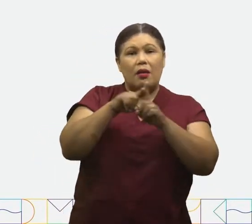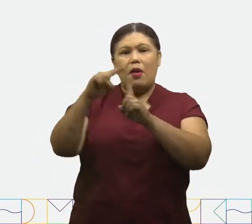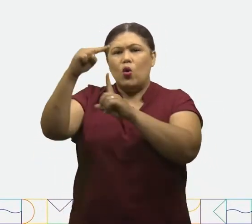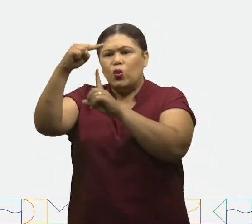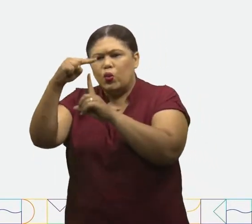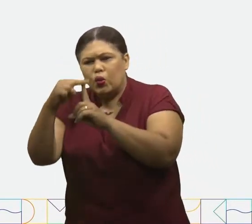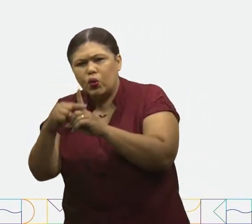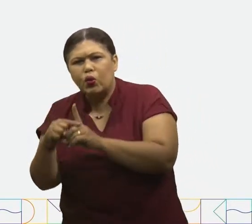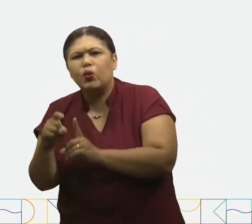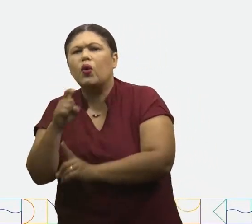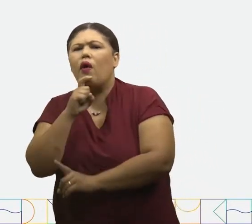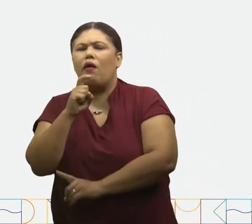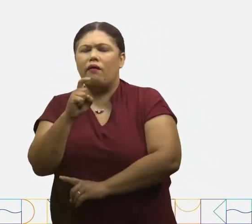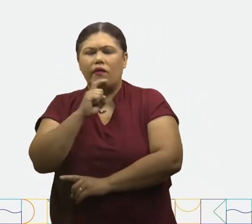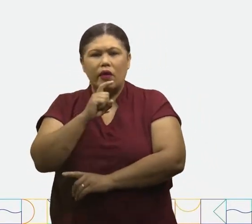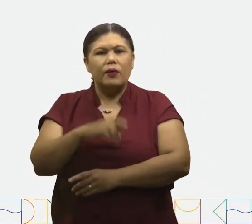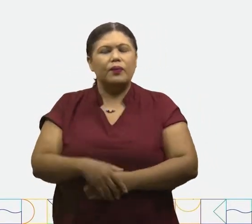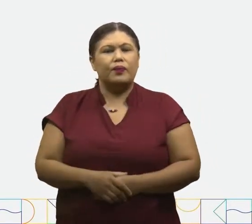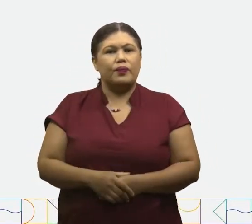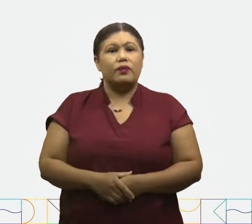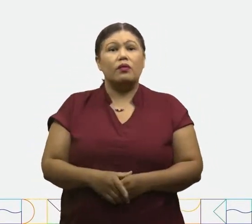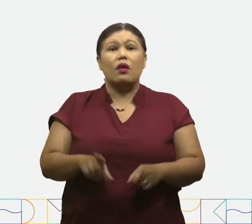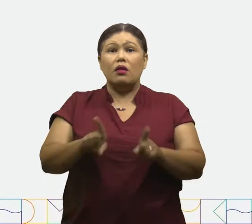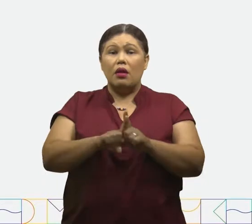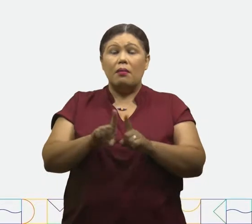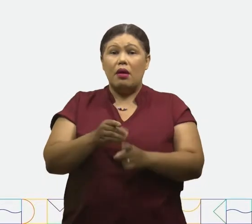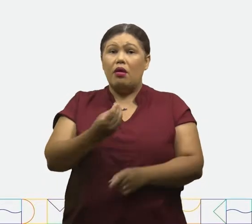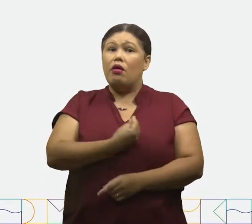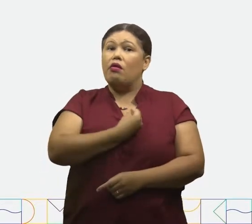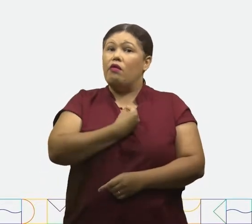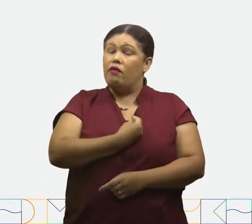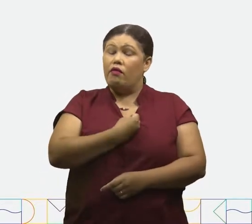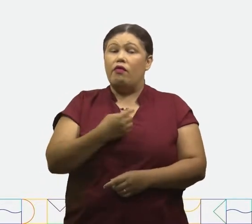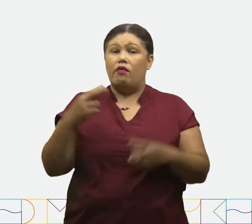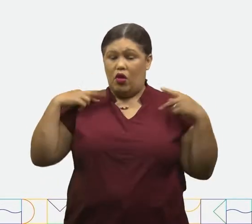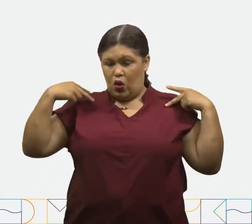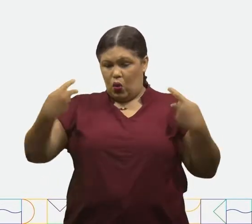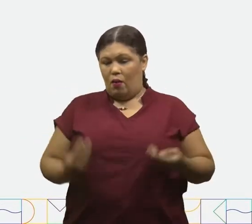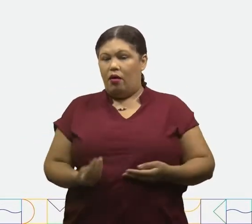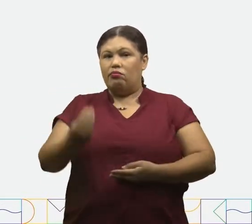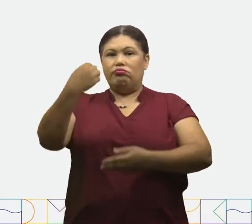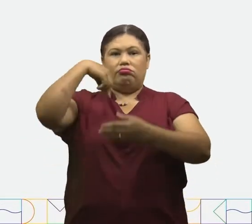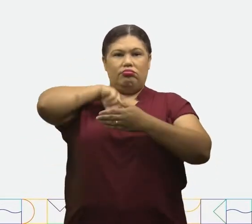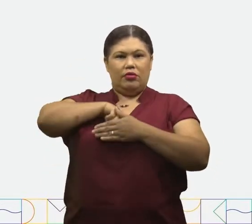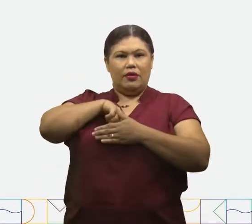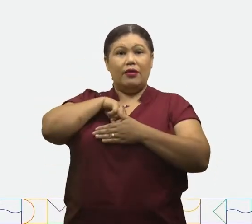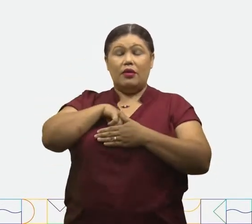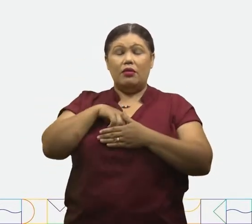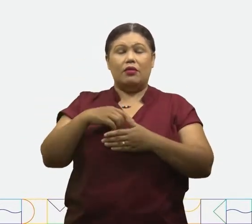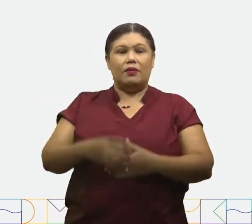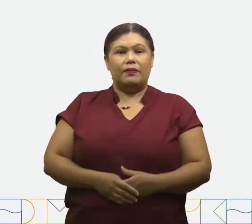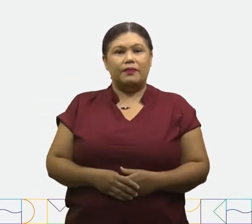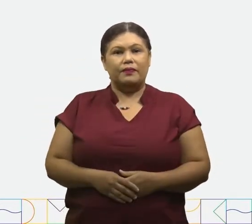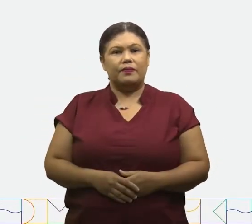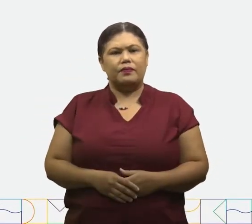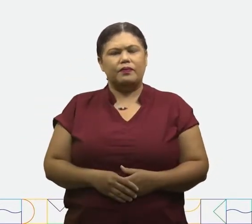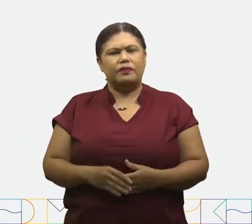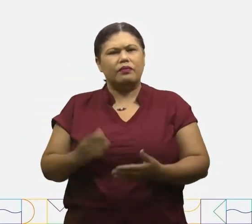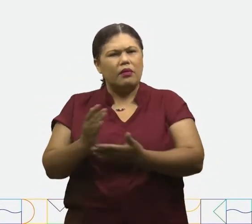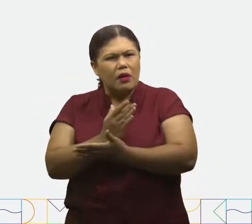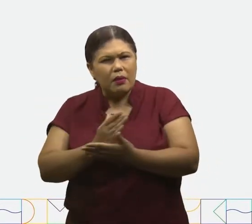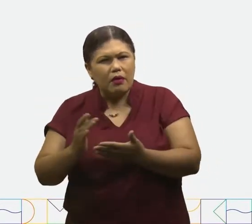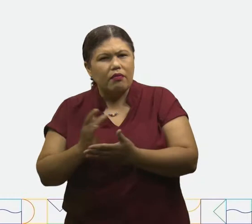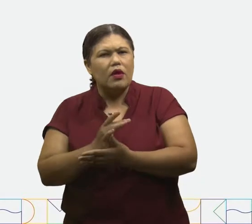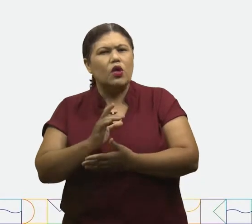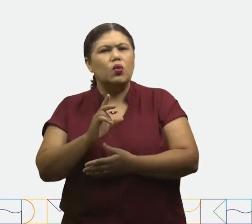temperaturas muito baixas, além de poderem estar dentro de seres vivos como o ser humano. Em